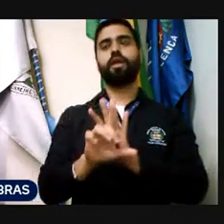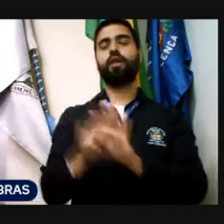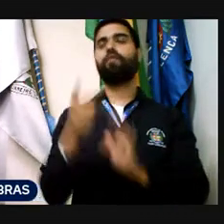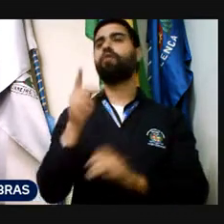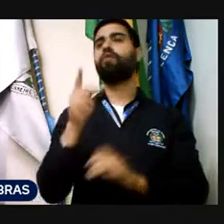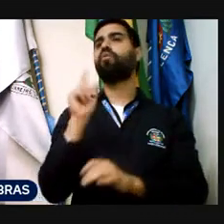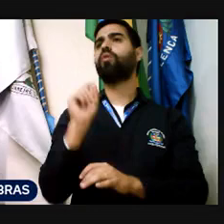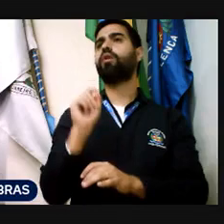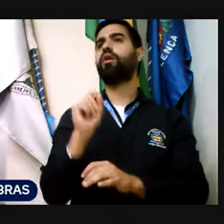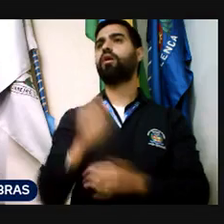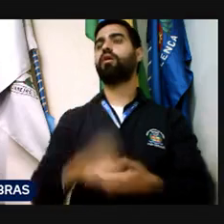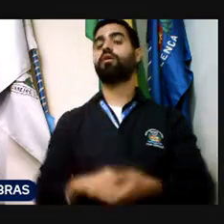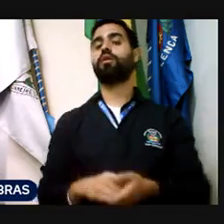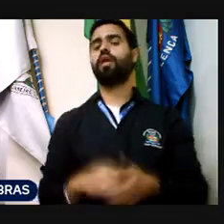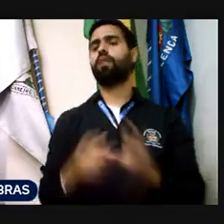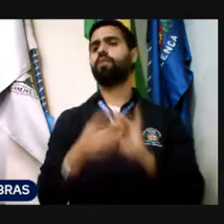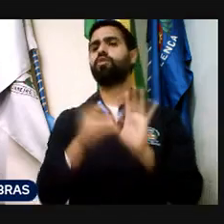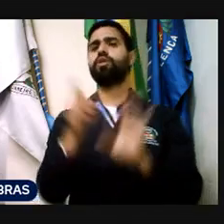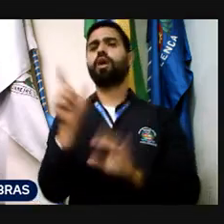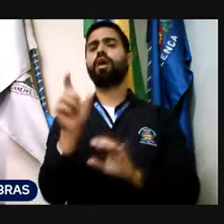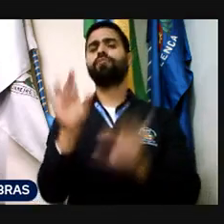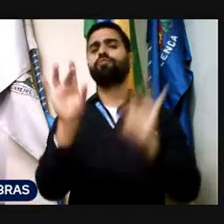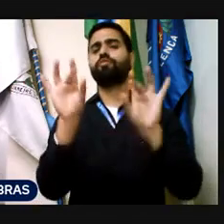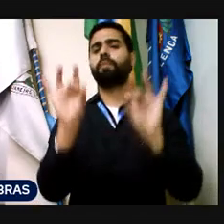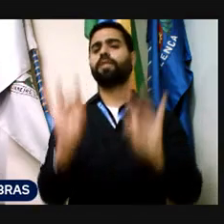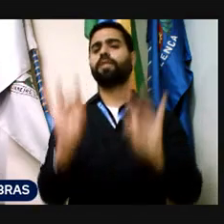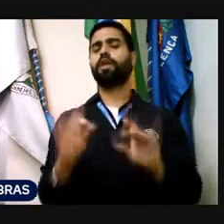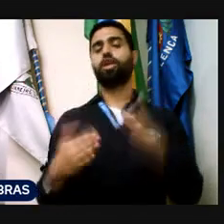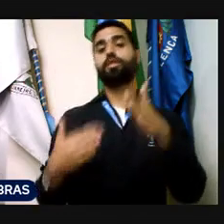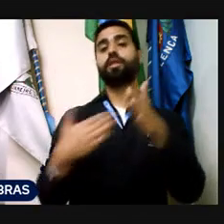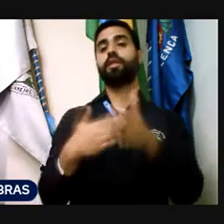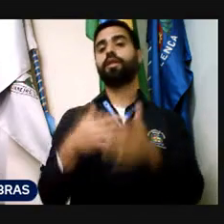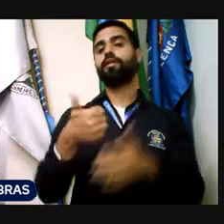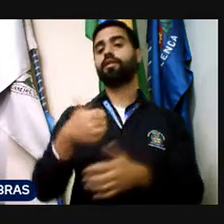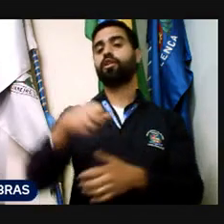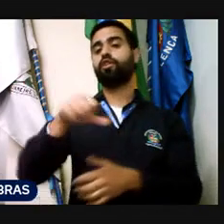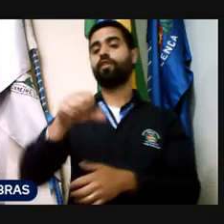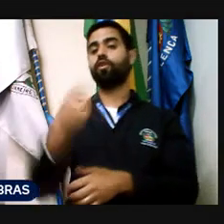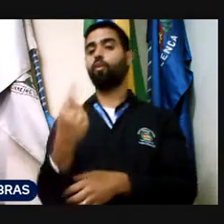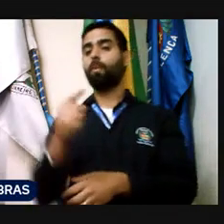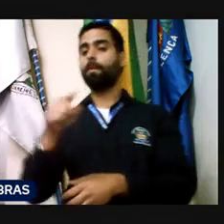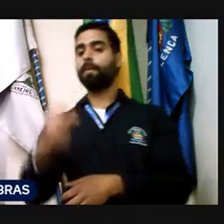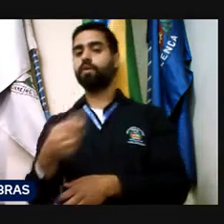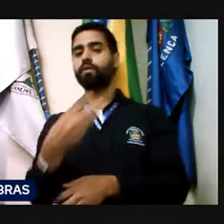dispõe sobre a abertura de crédito especial até o valor de